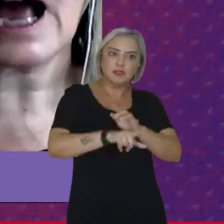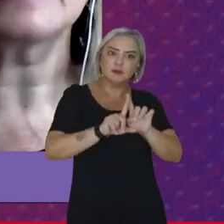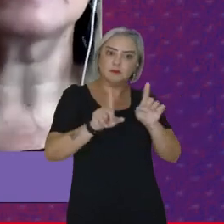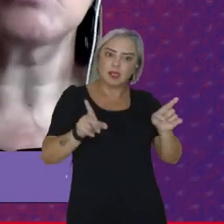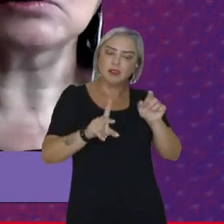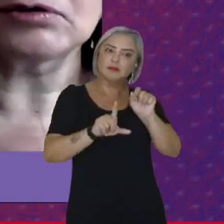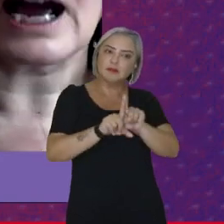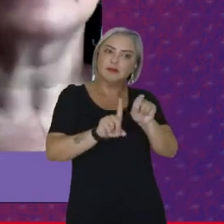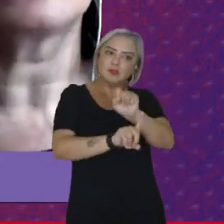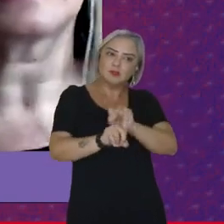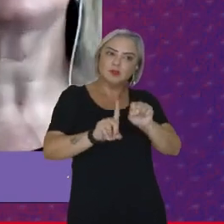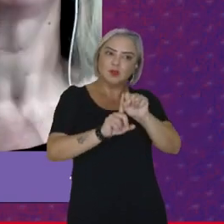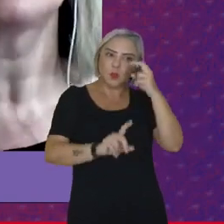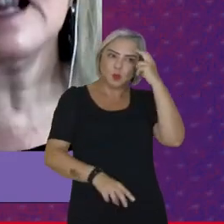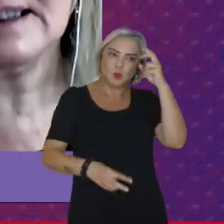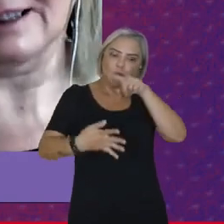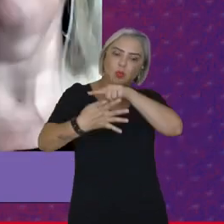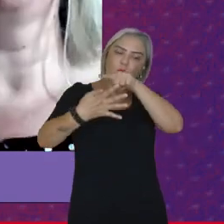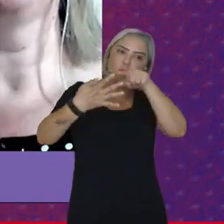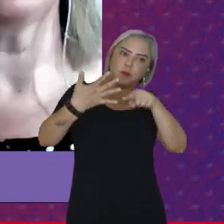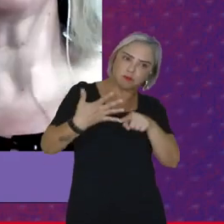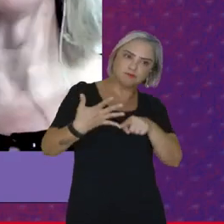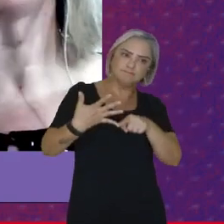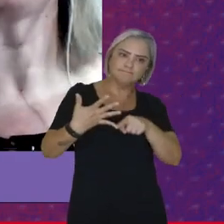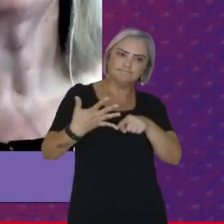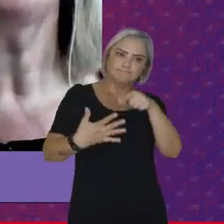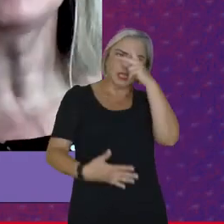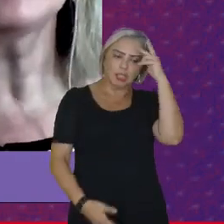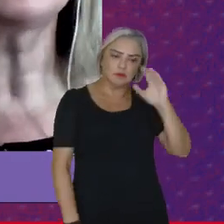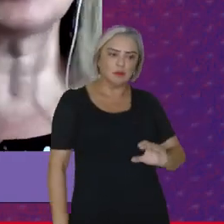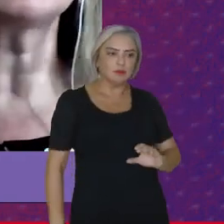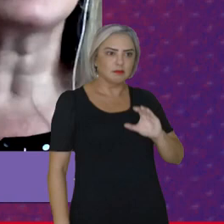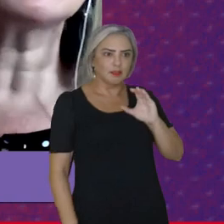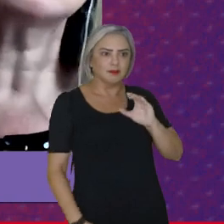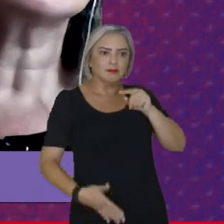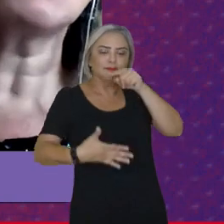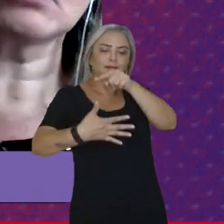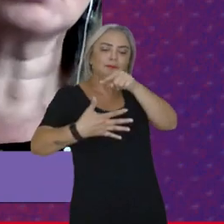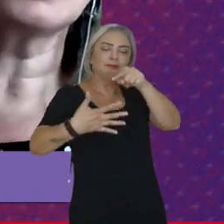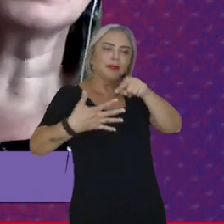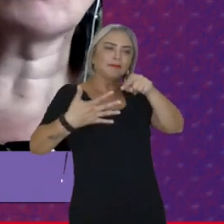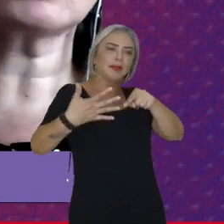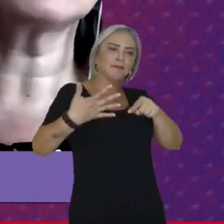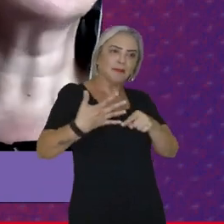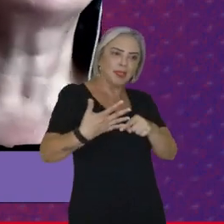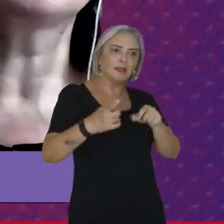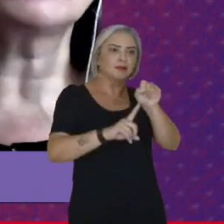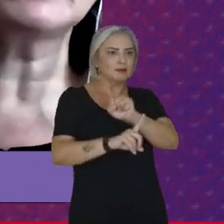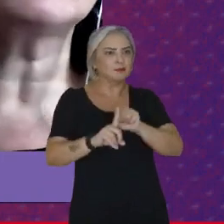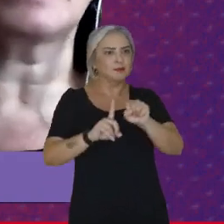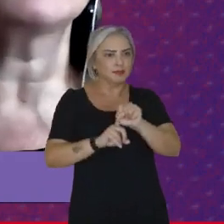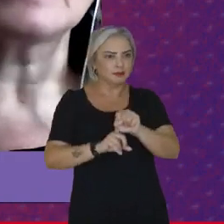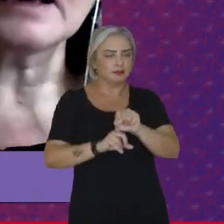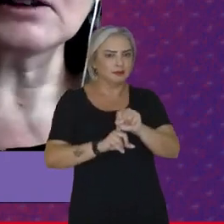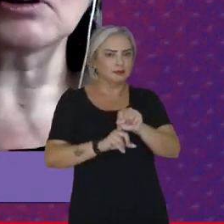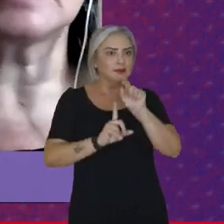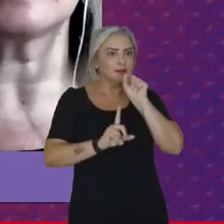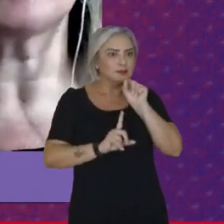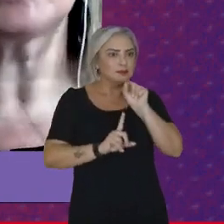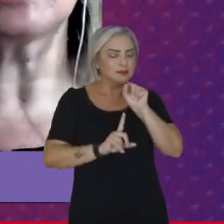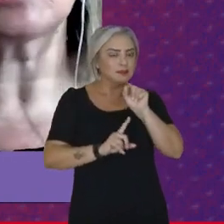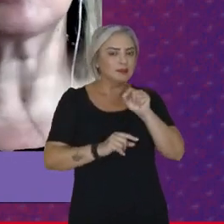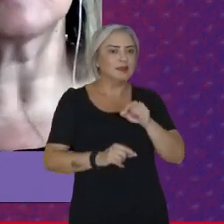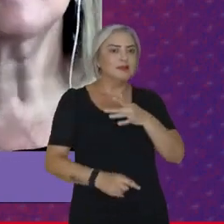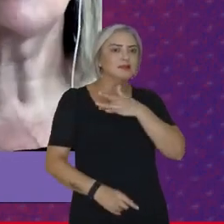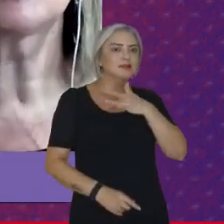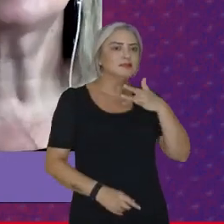também sociais e culturais daquela cidadã. São os determinantes sociais de saúde, que eu acho que são fundamentais em